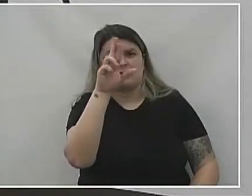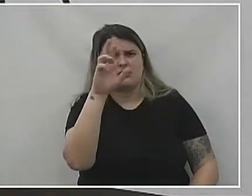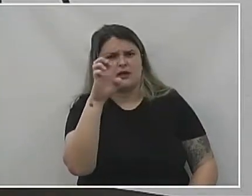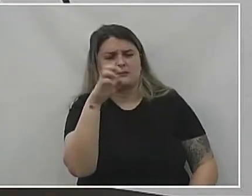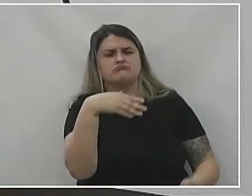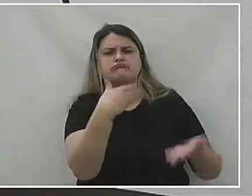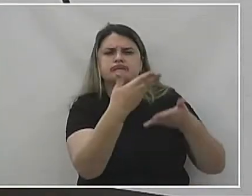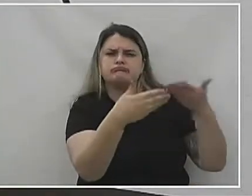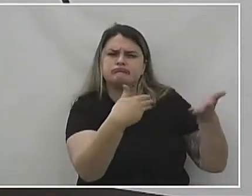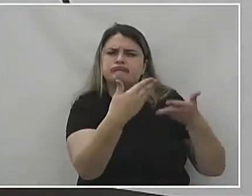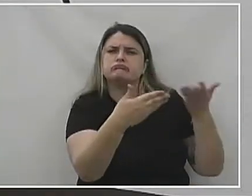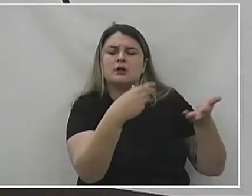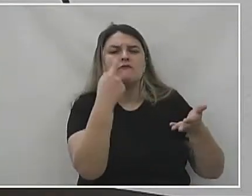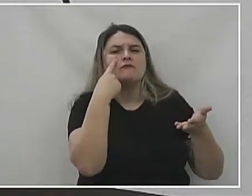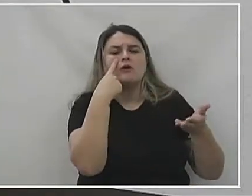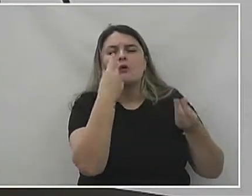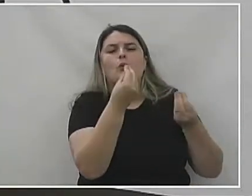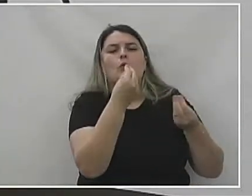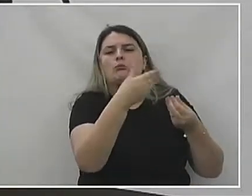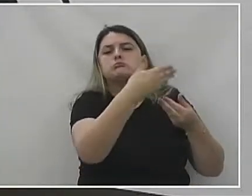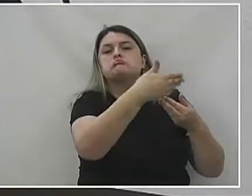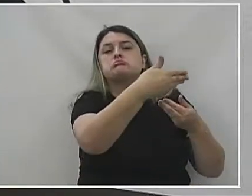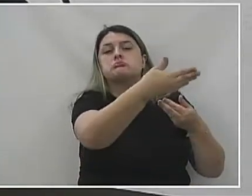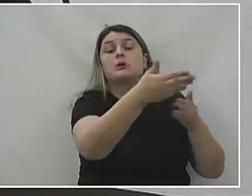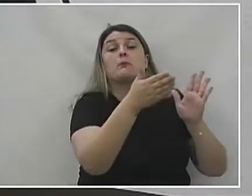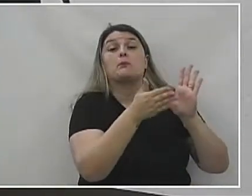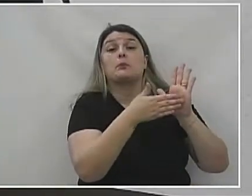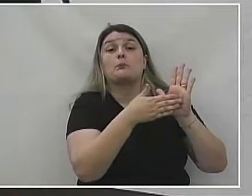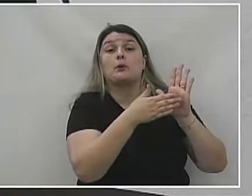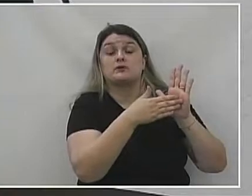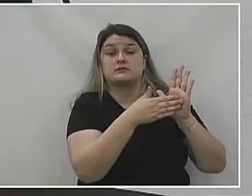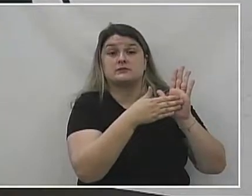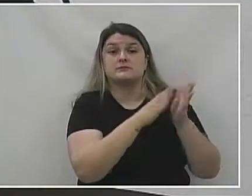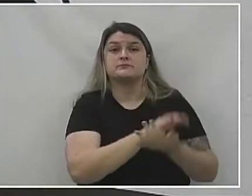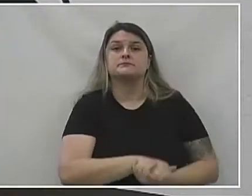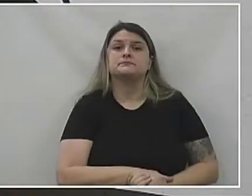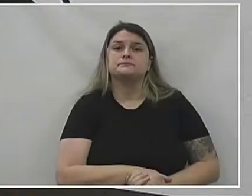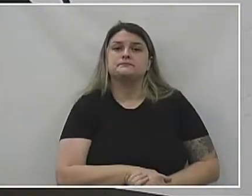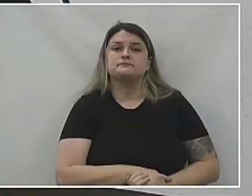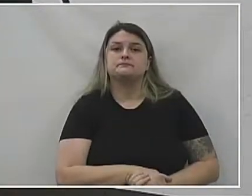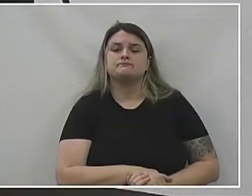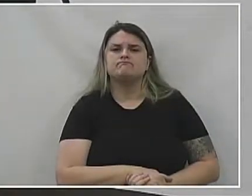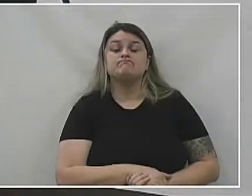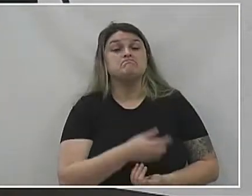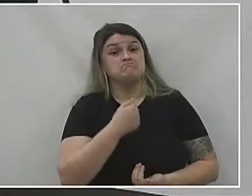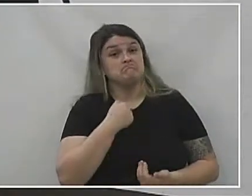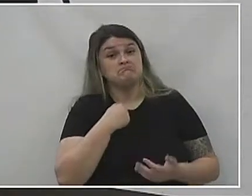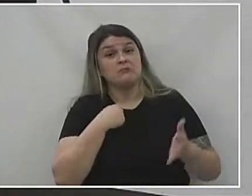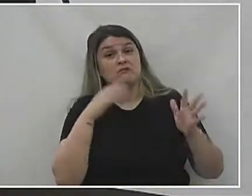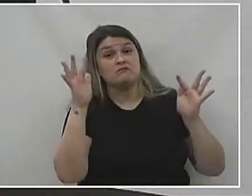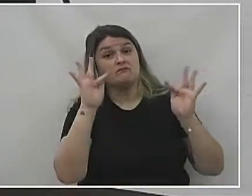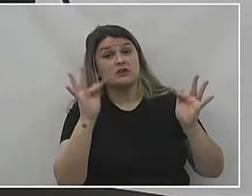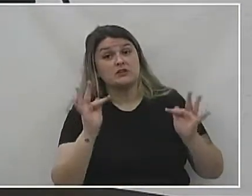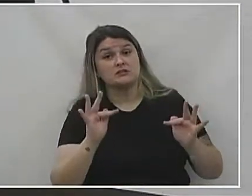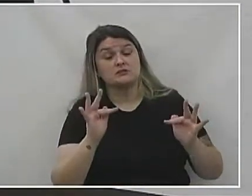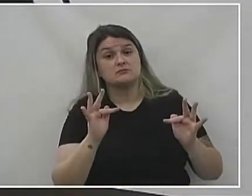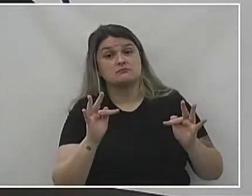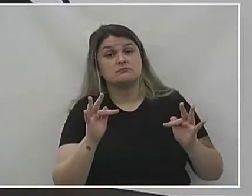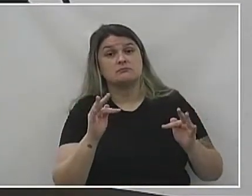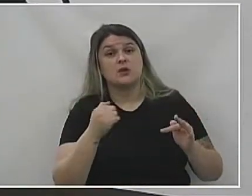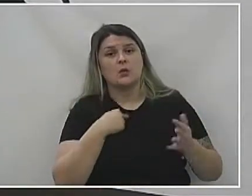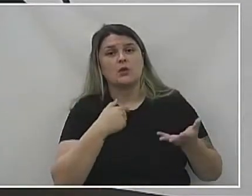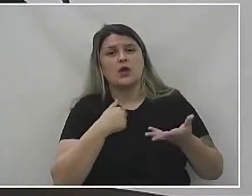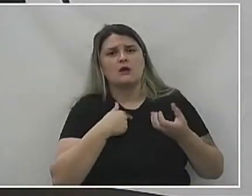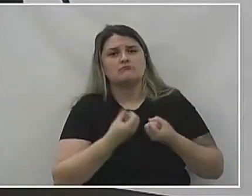comentar como que estava o andamento com relação às propostas do plano diretor e eu fiquei muito feliz tá eu